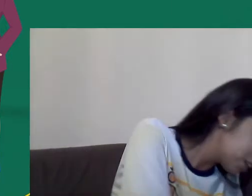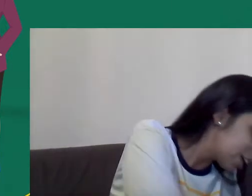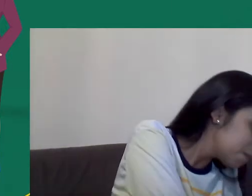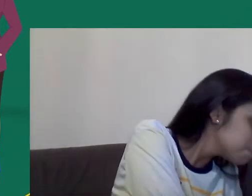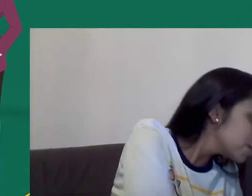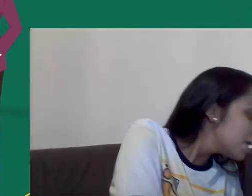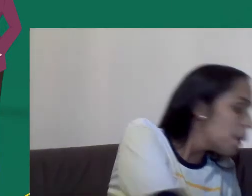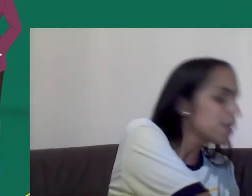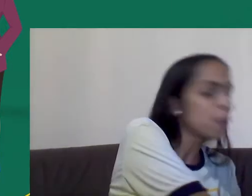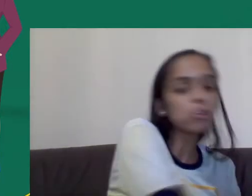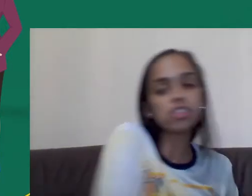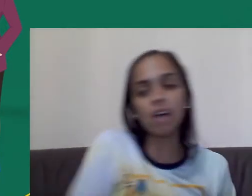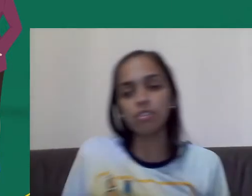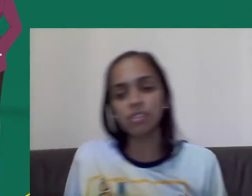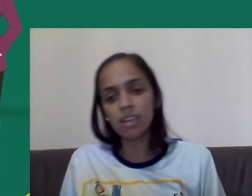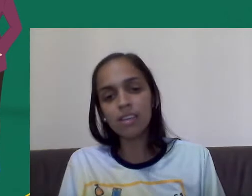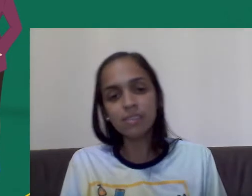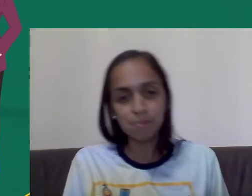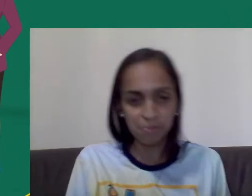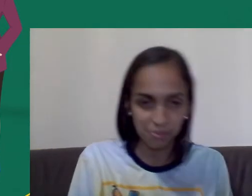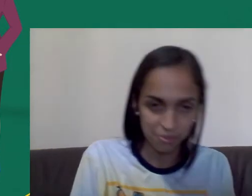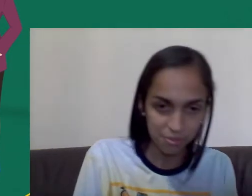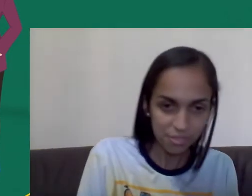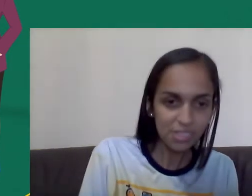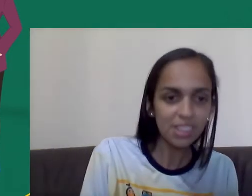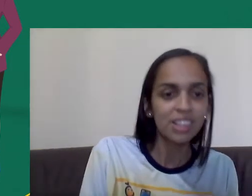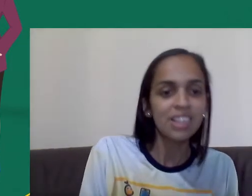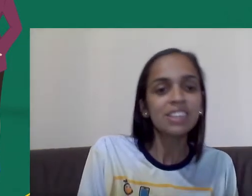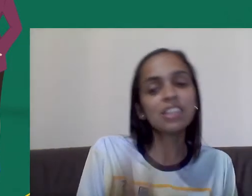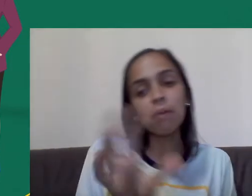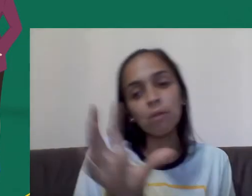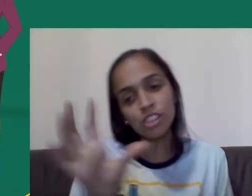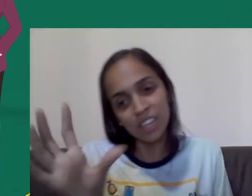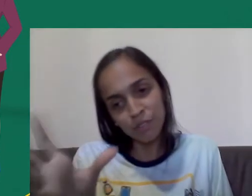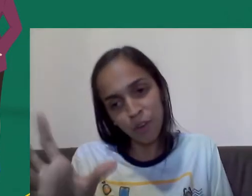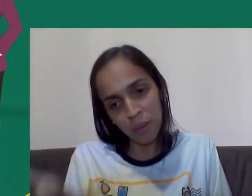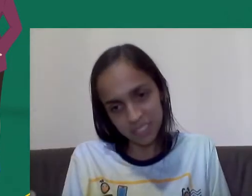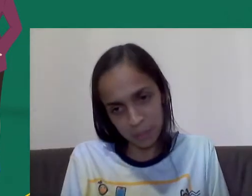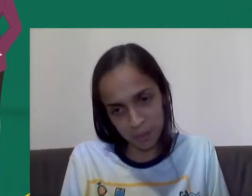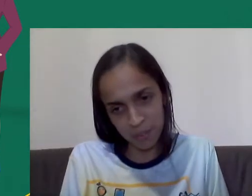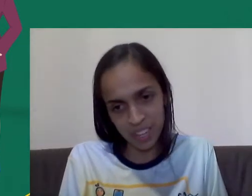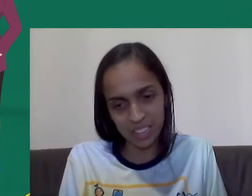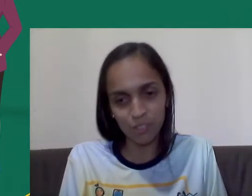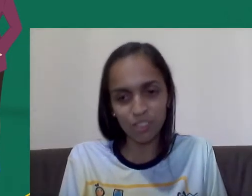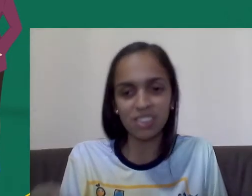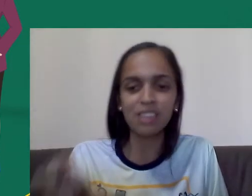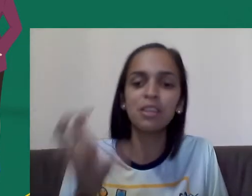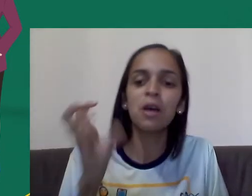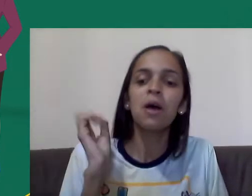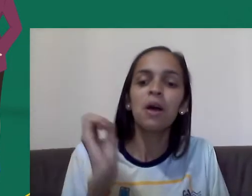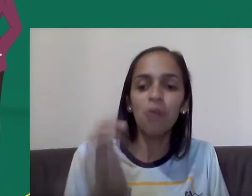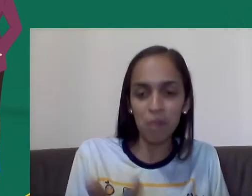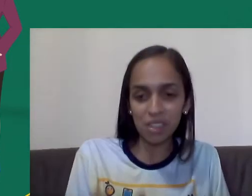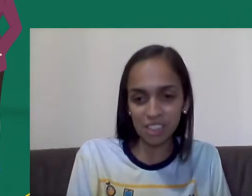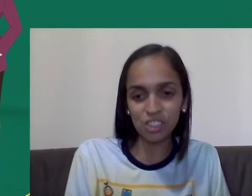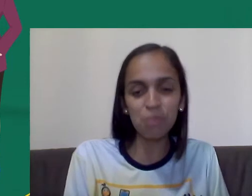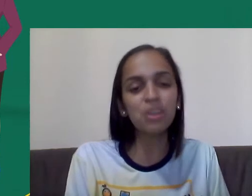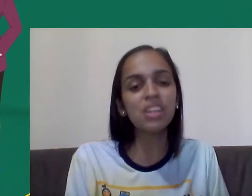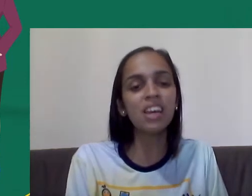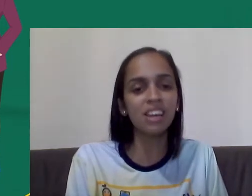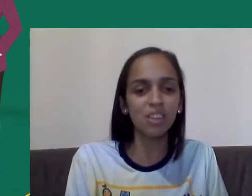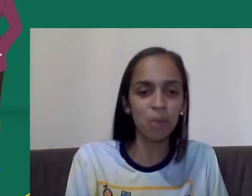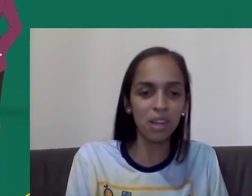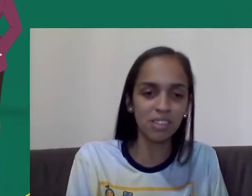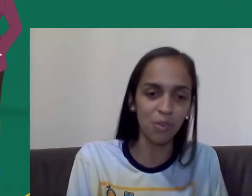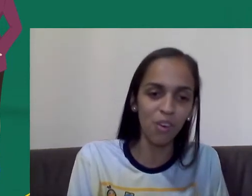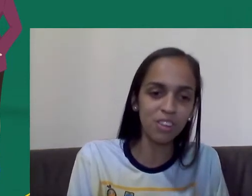cartoon aqui, para mostrar a vocês, tentar mostrar de forma simplificada a vocês como é que está distribuída a